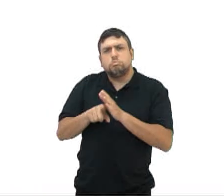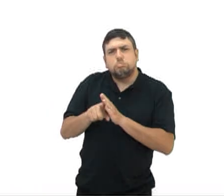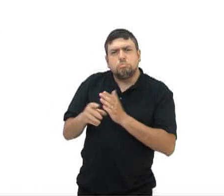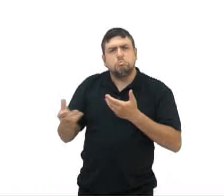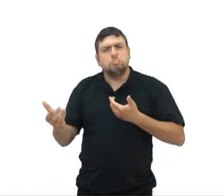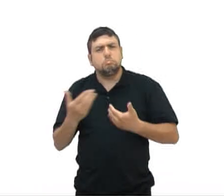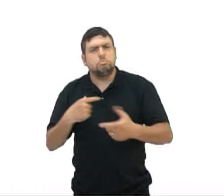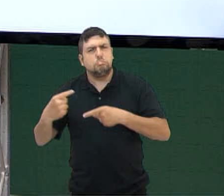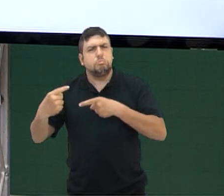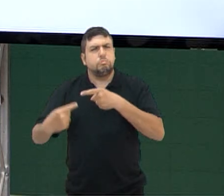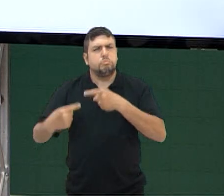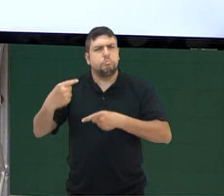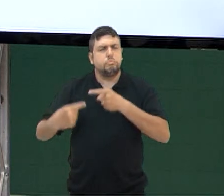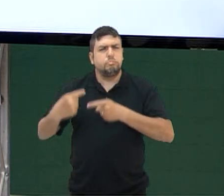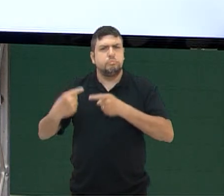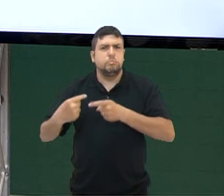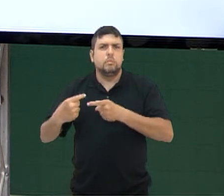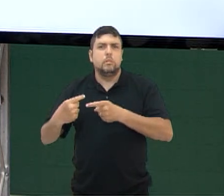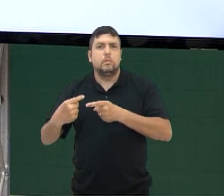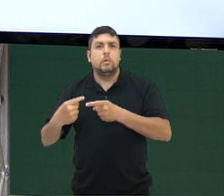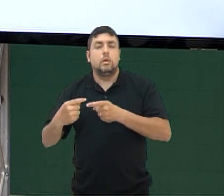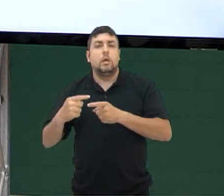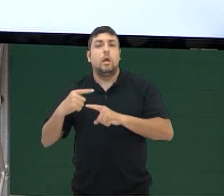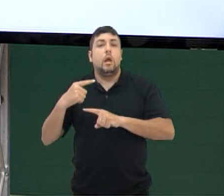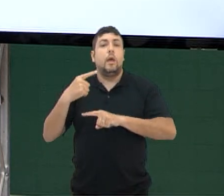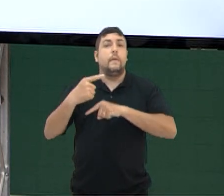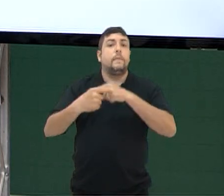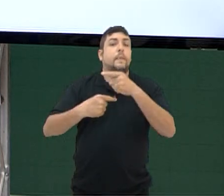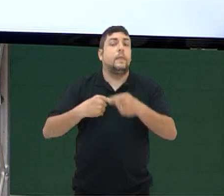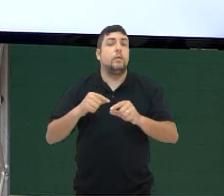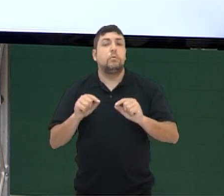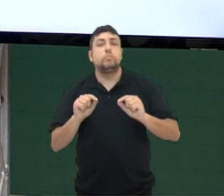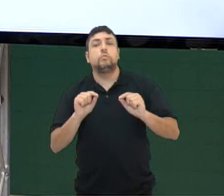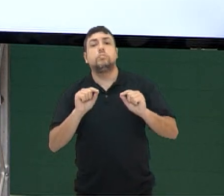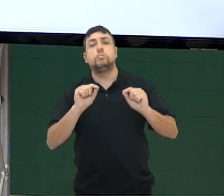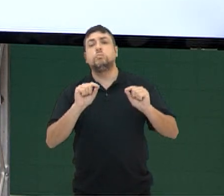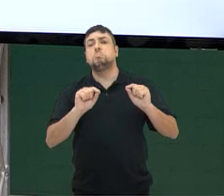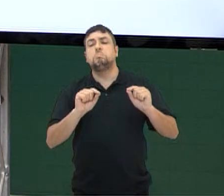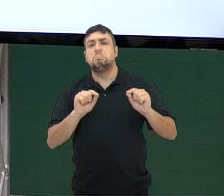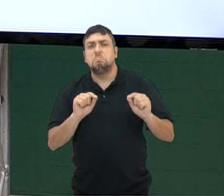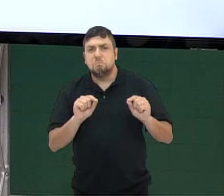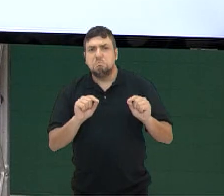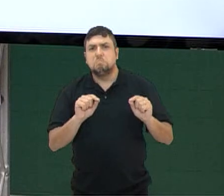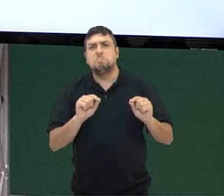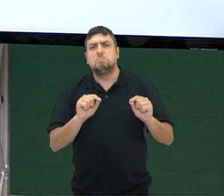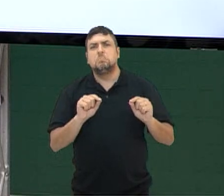eles passam a produzir uma série de